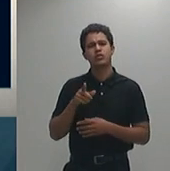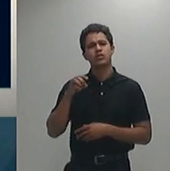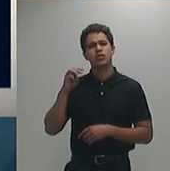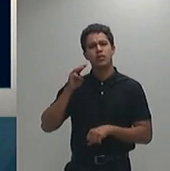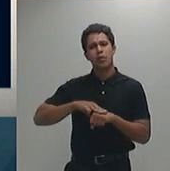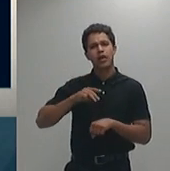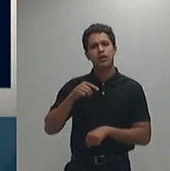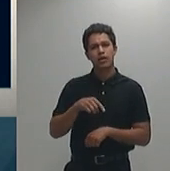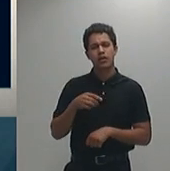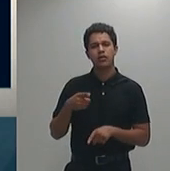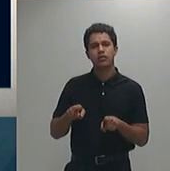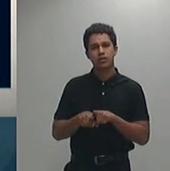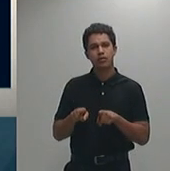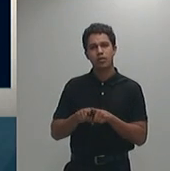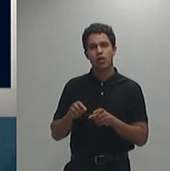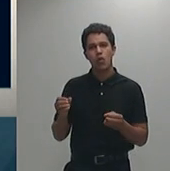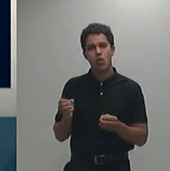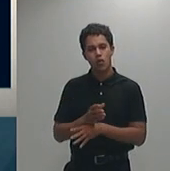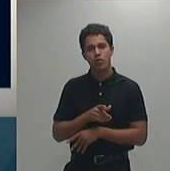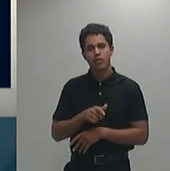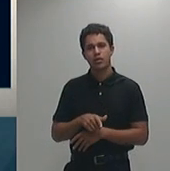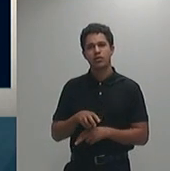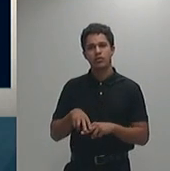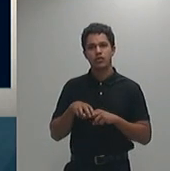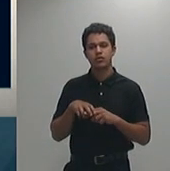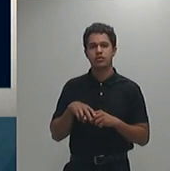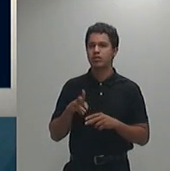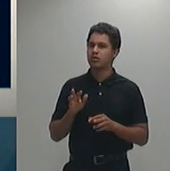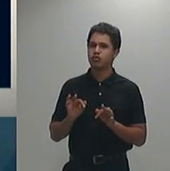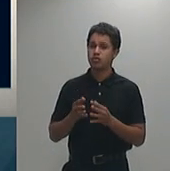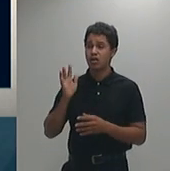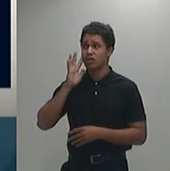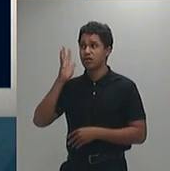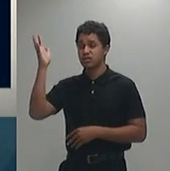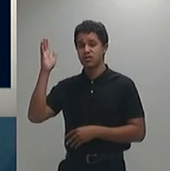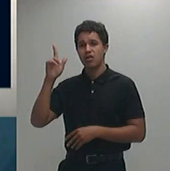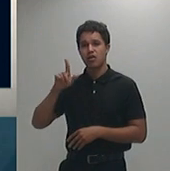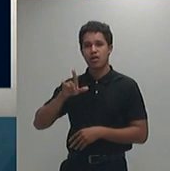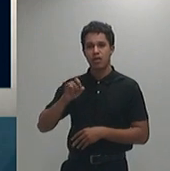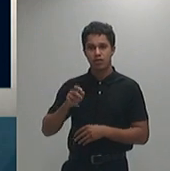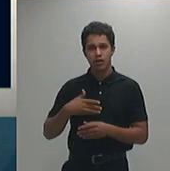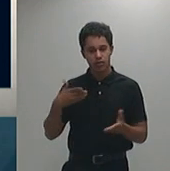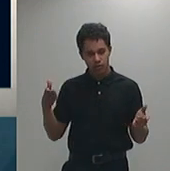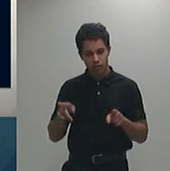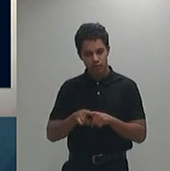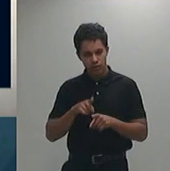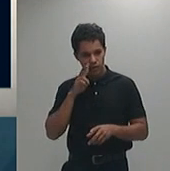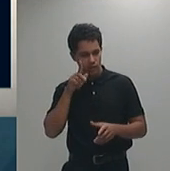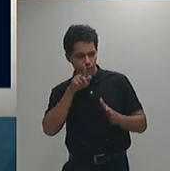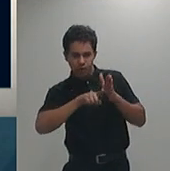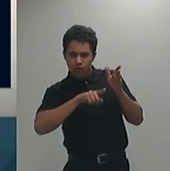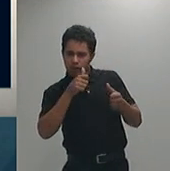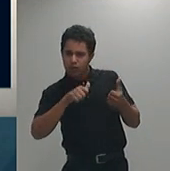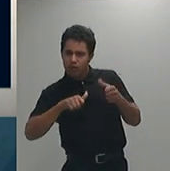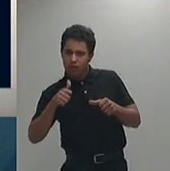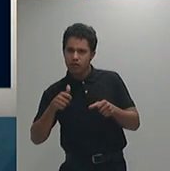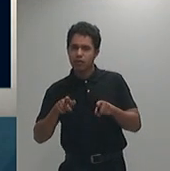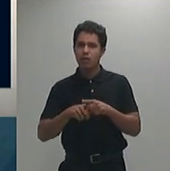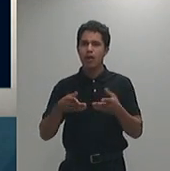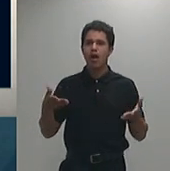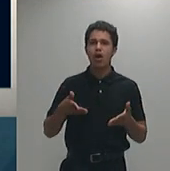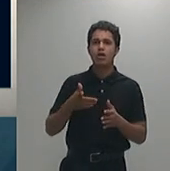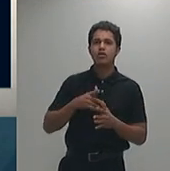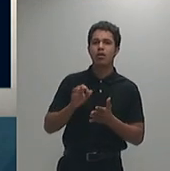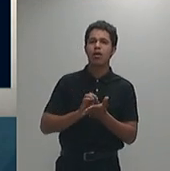também o comprimento por isso não só a decisão liminar que eu também fui verificar e agora sua